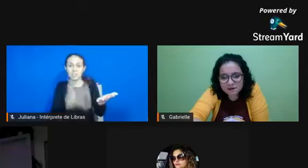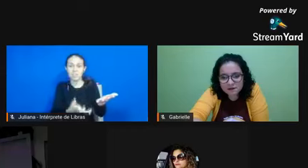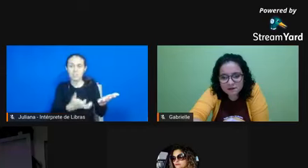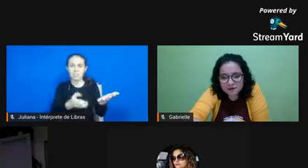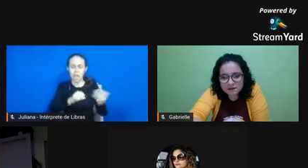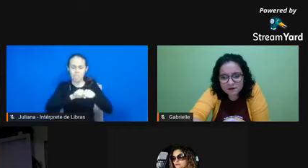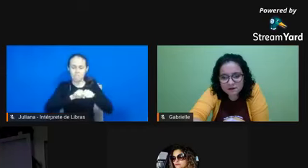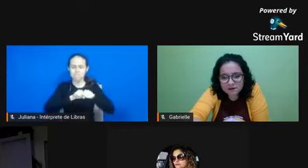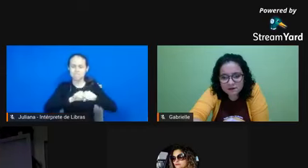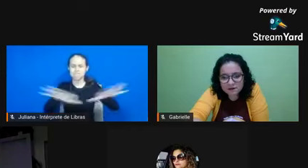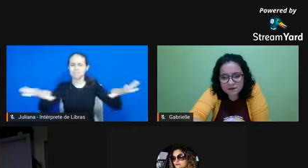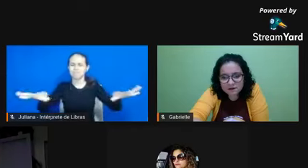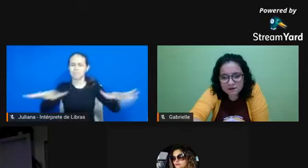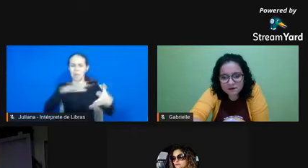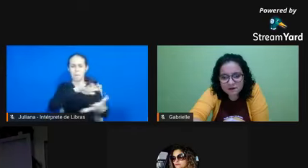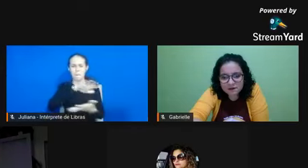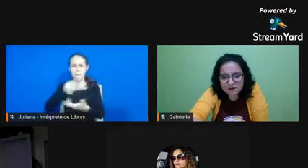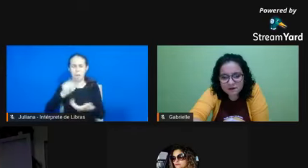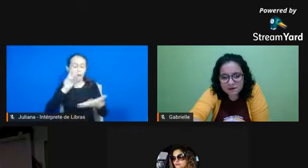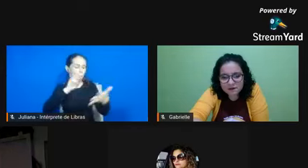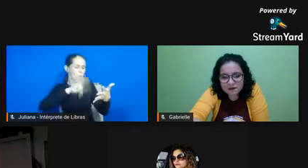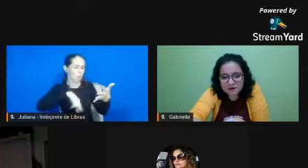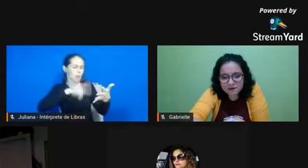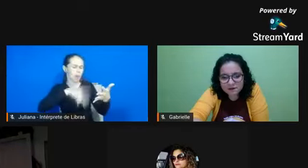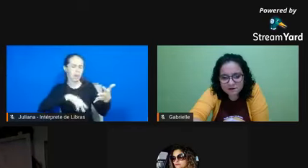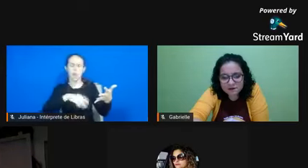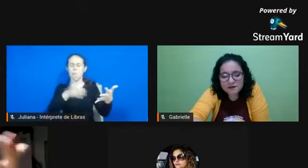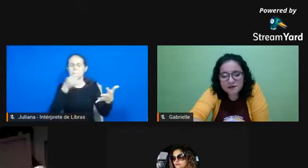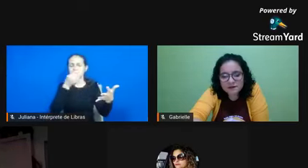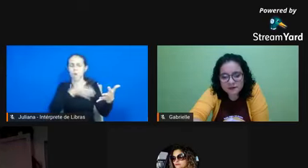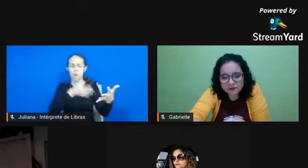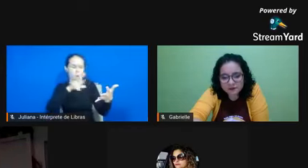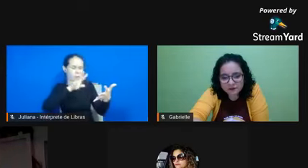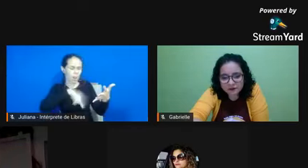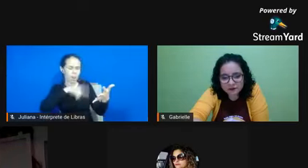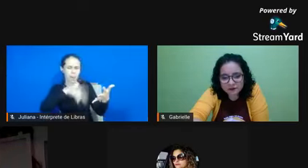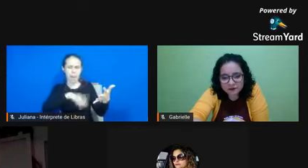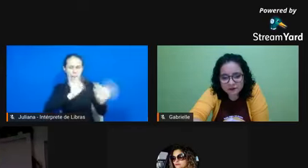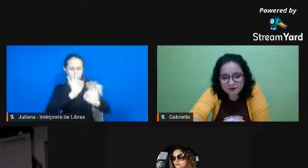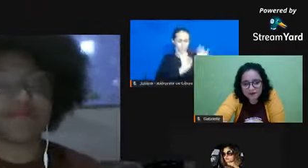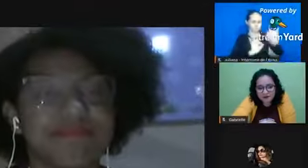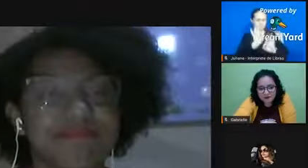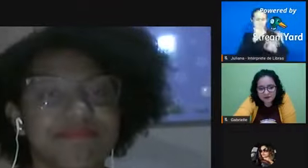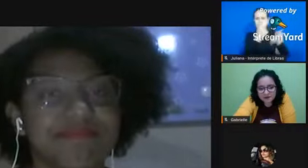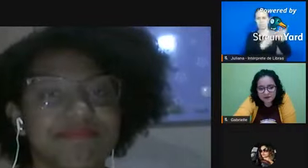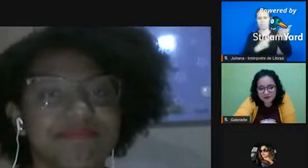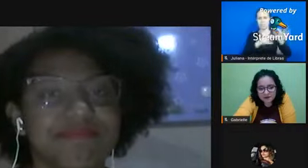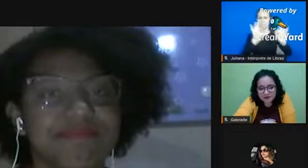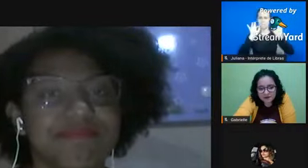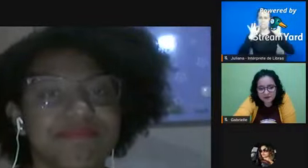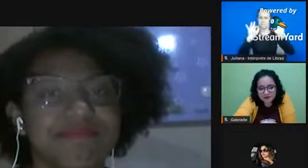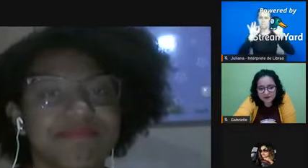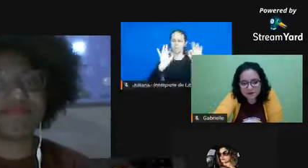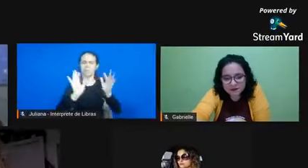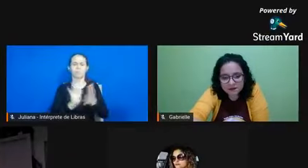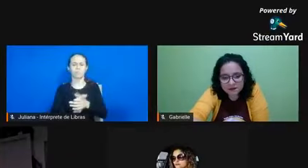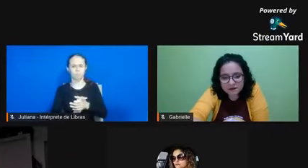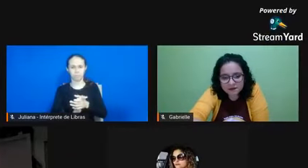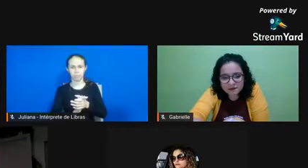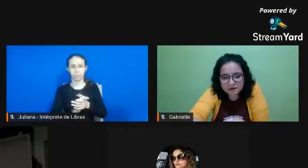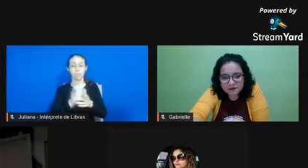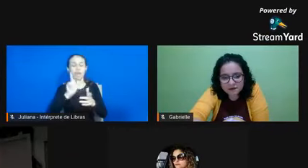gostoso de ler, com um projeto gráfico bem feito, acho que a Gabriela mostrou aí muito bem. Ele é